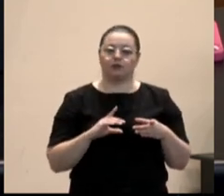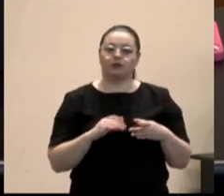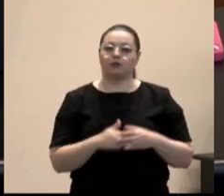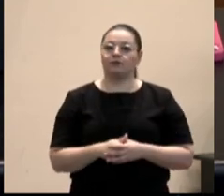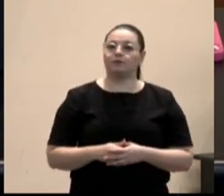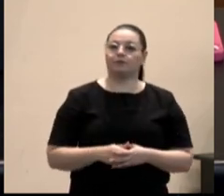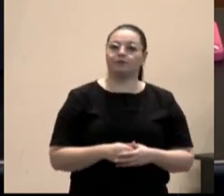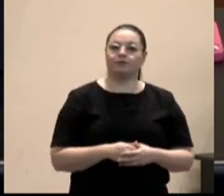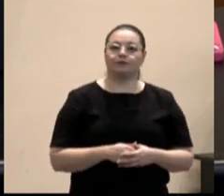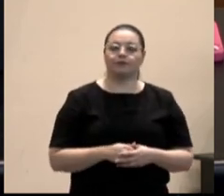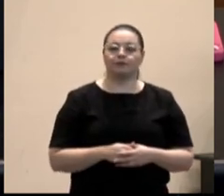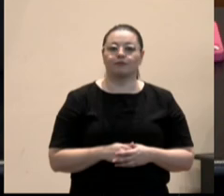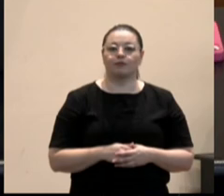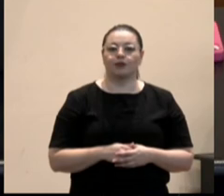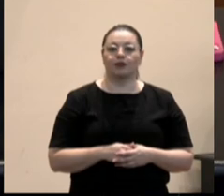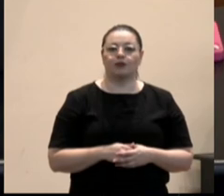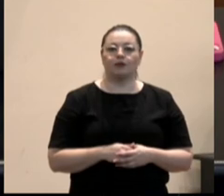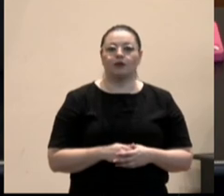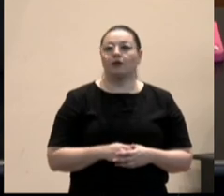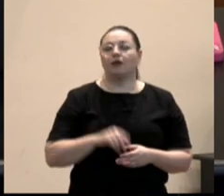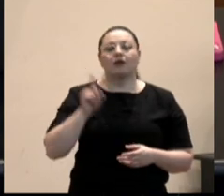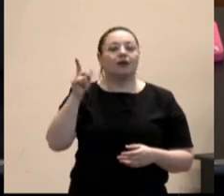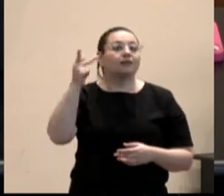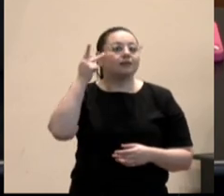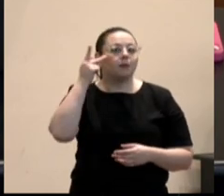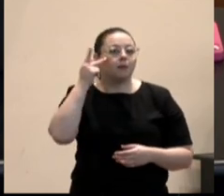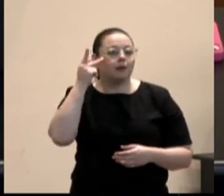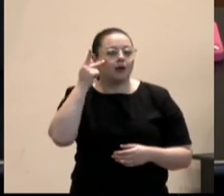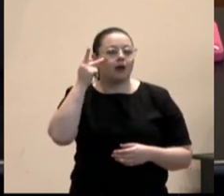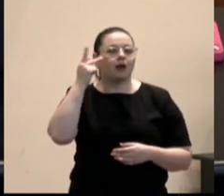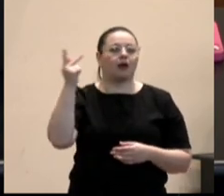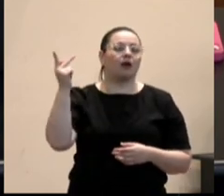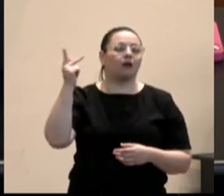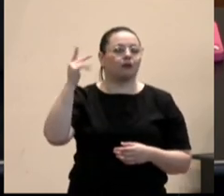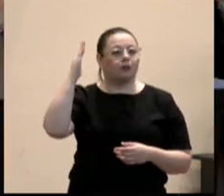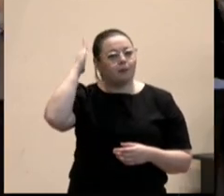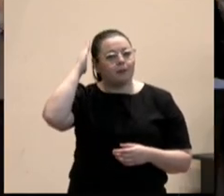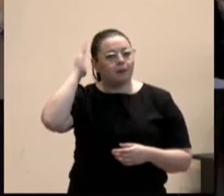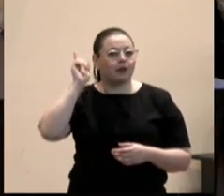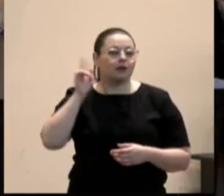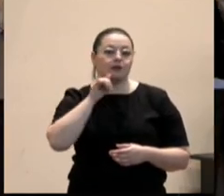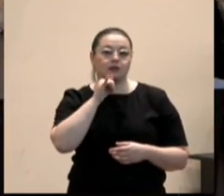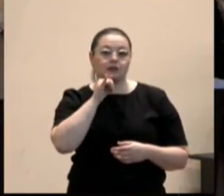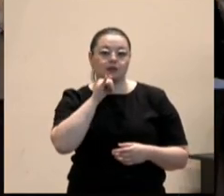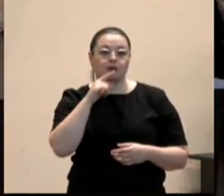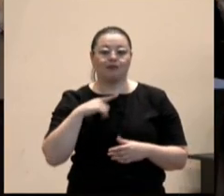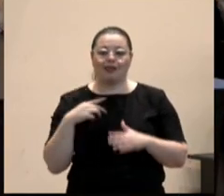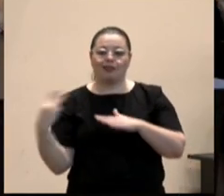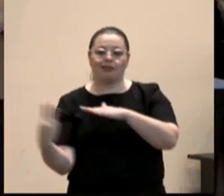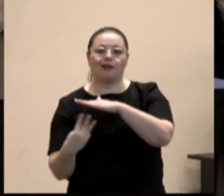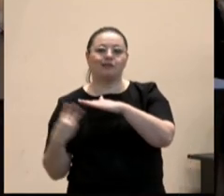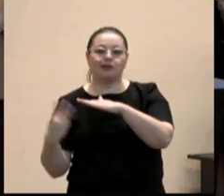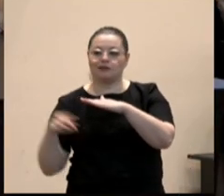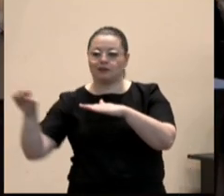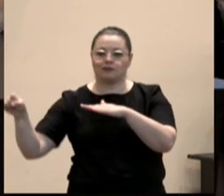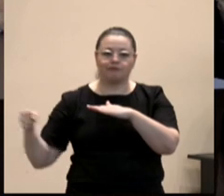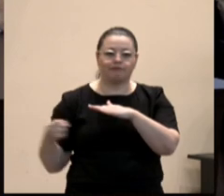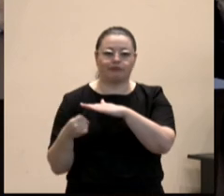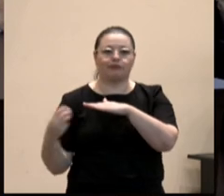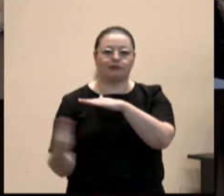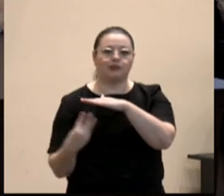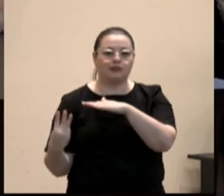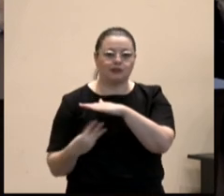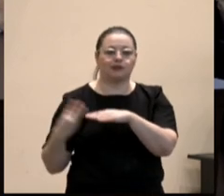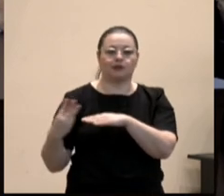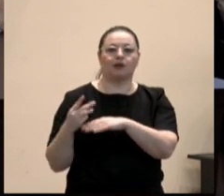essas mudanças. A questão de São Paulo e Paraná, a atribuição, terceirização da gestão